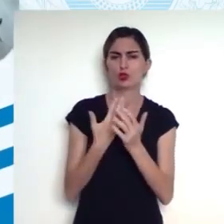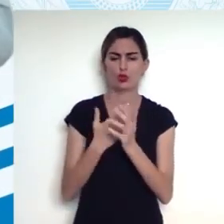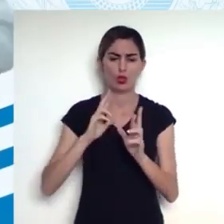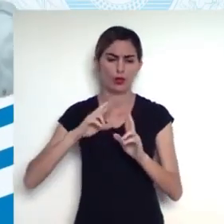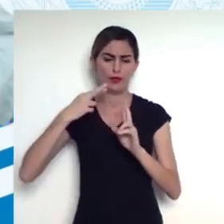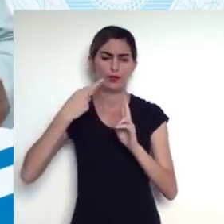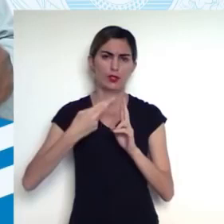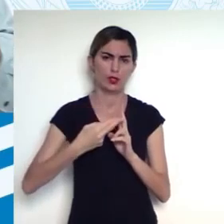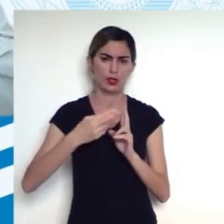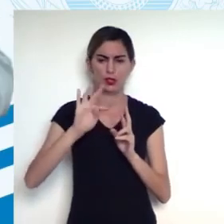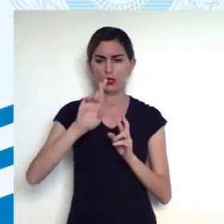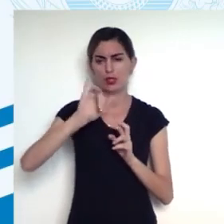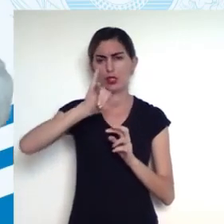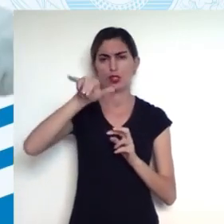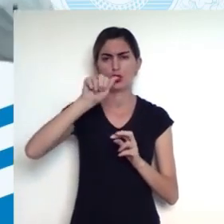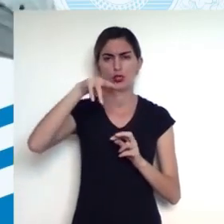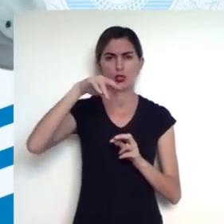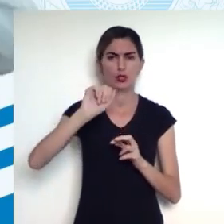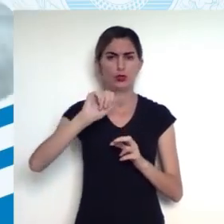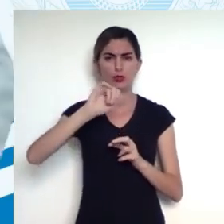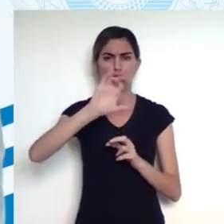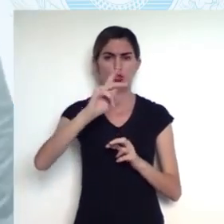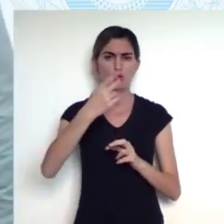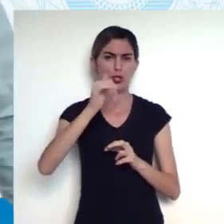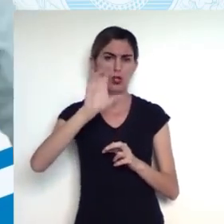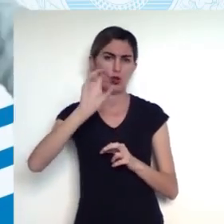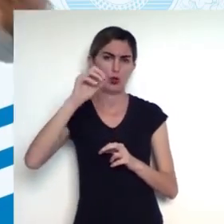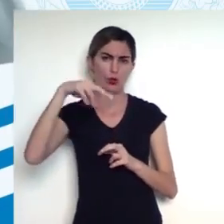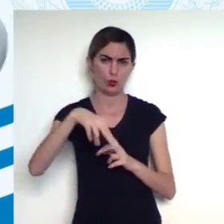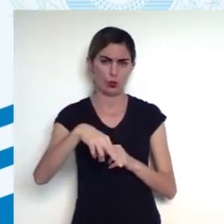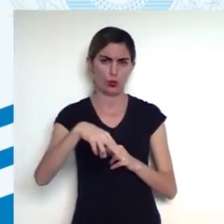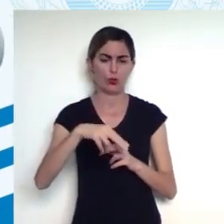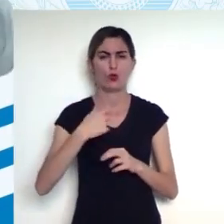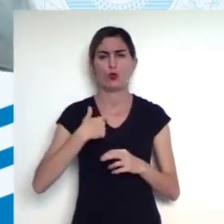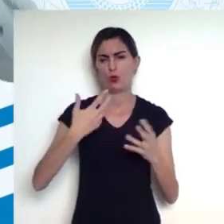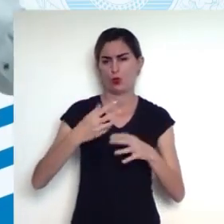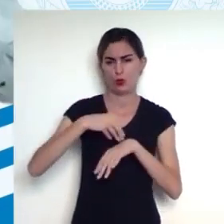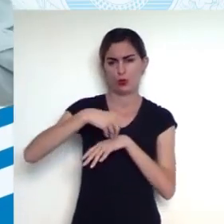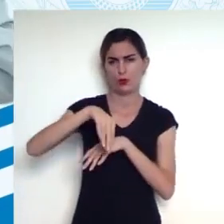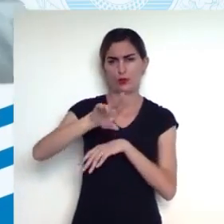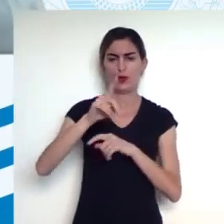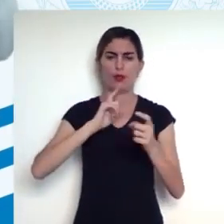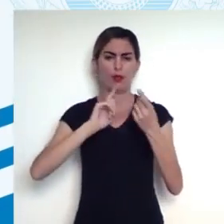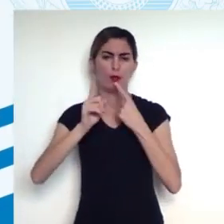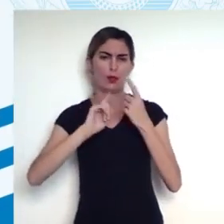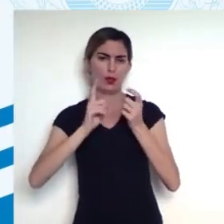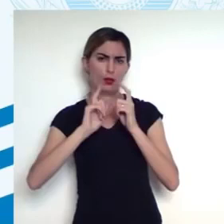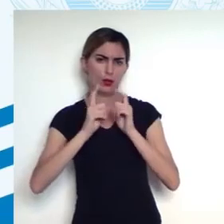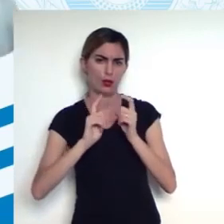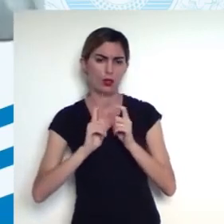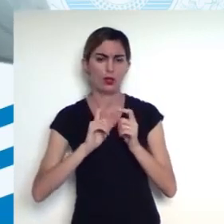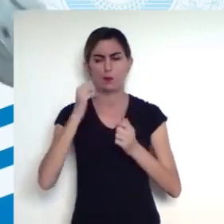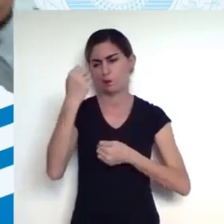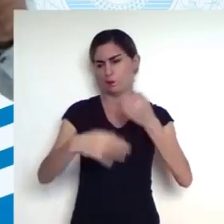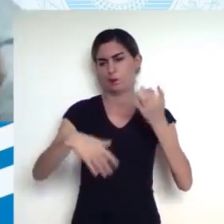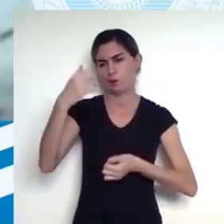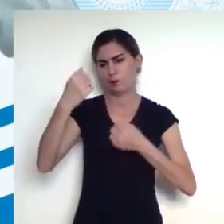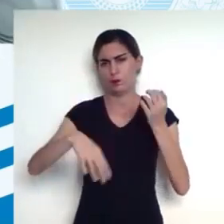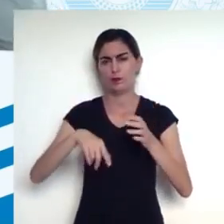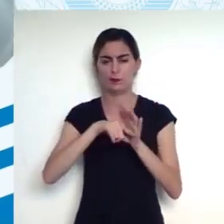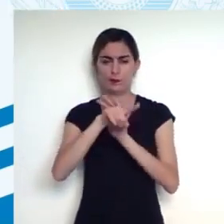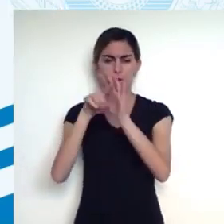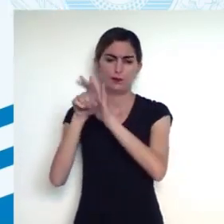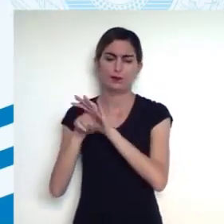de Referência Trajano Chacon. E hoje eu trago aqui para nós debatermos,